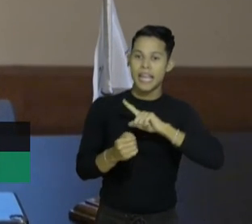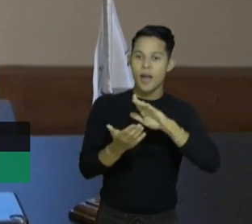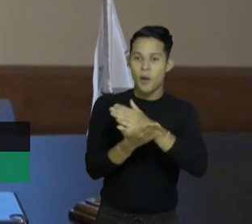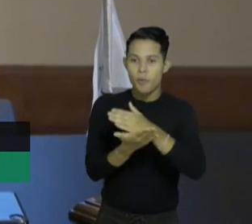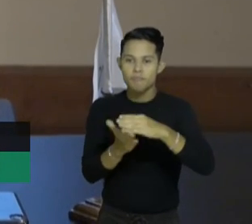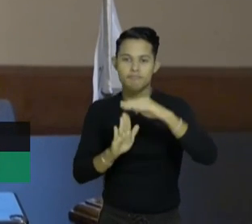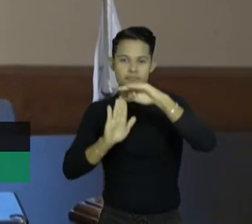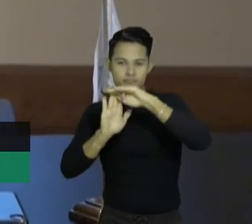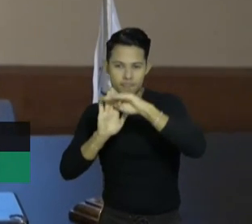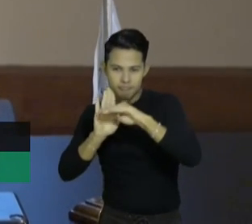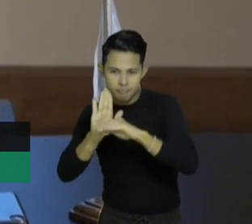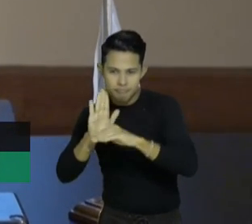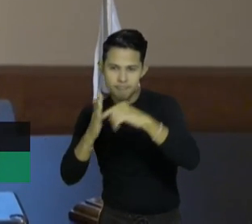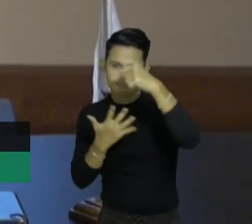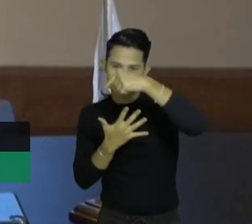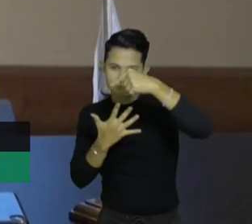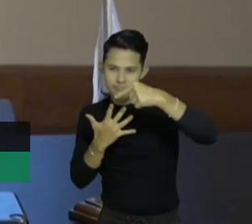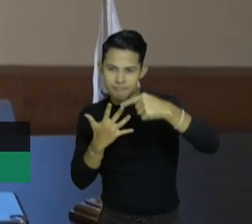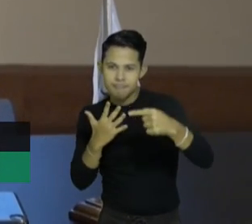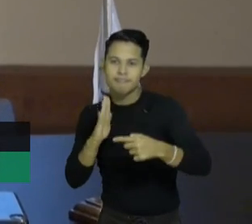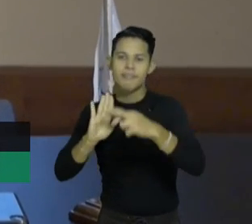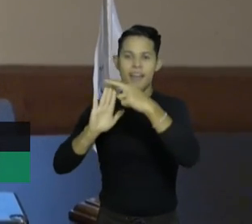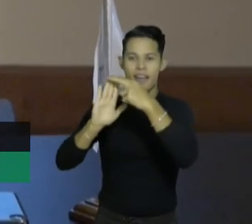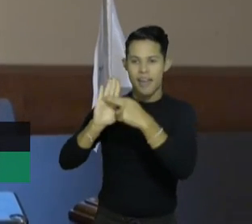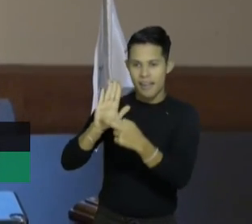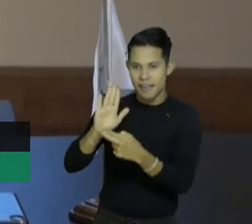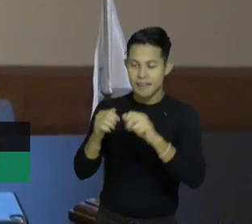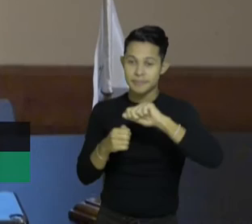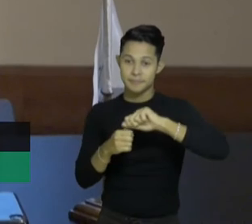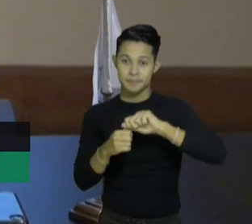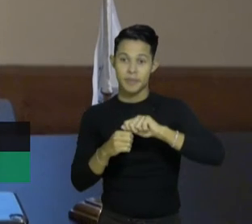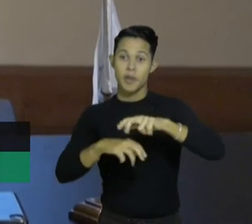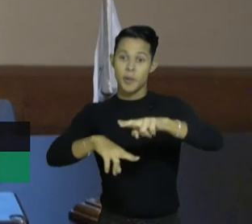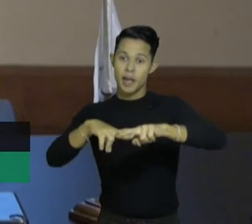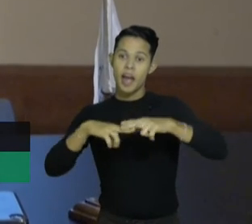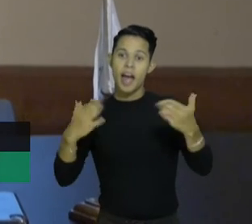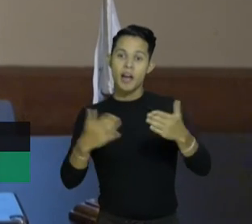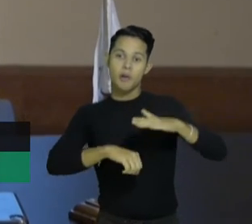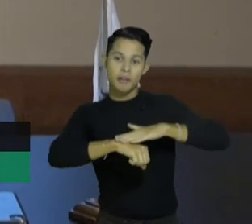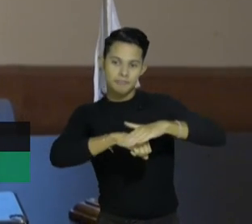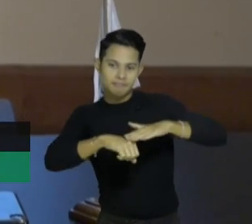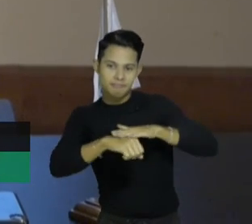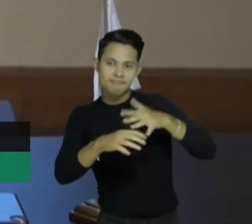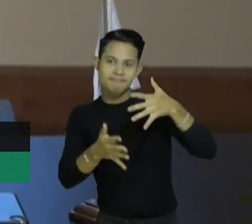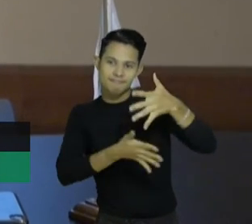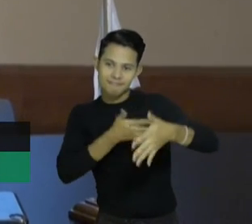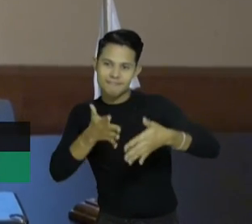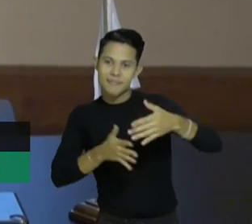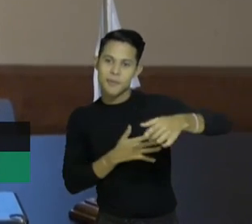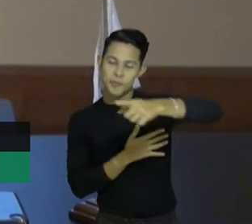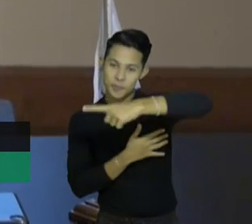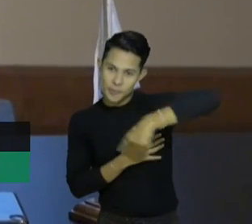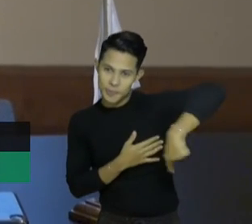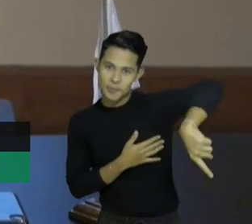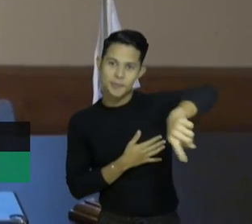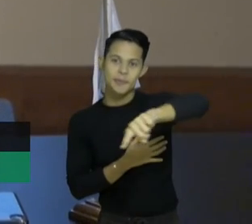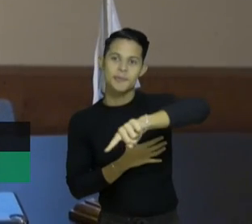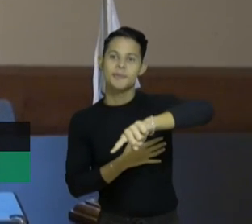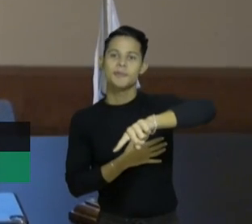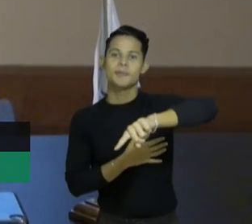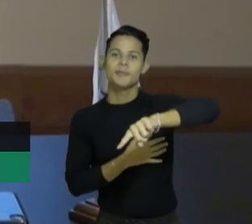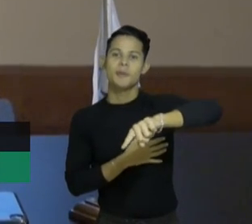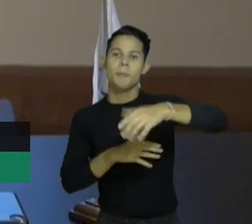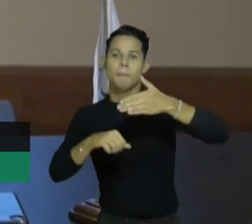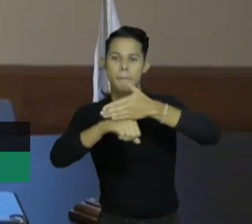e evidentemente o que a gente gost gostaria de conversar com vocês né a partir dos nossos eh eh